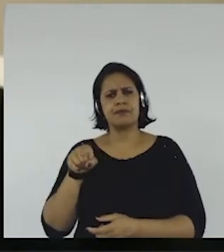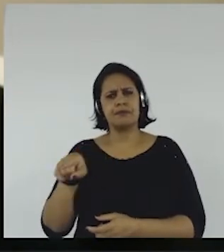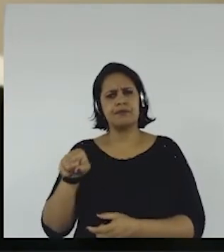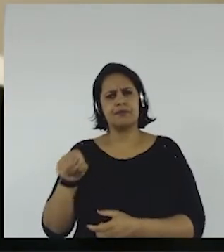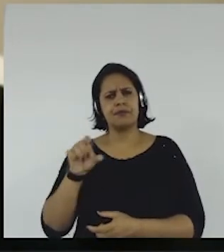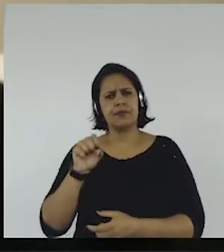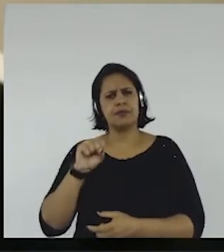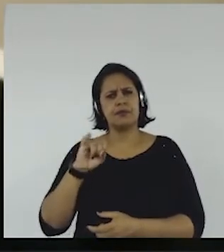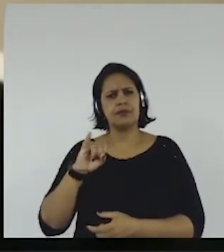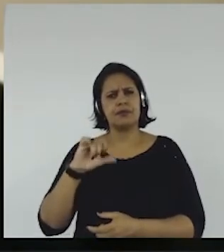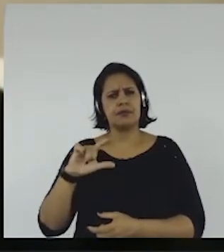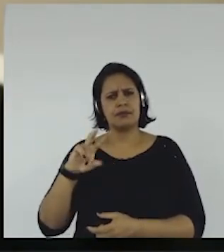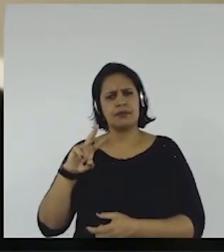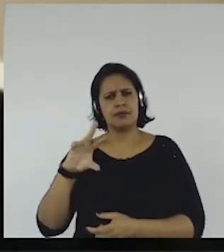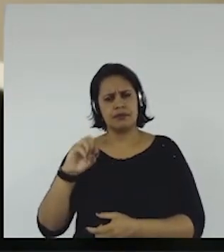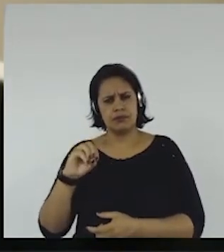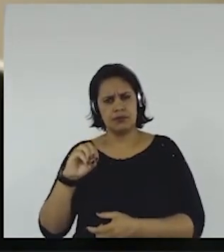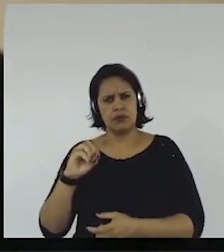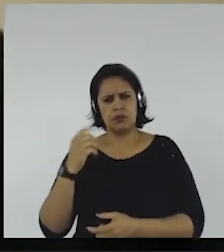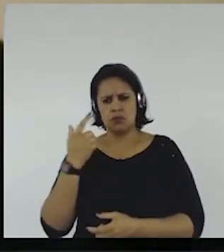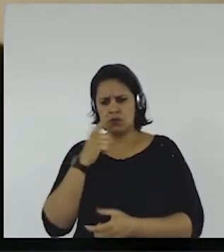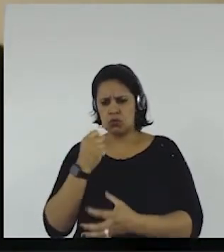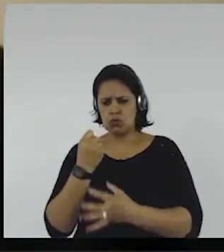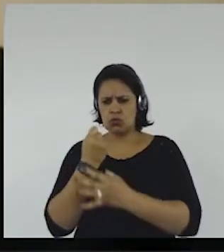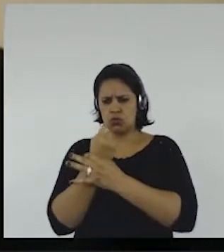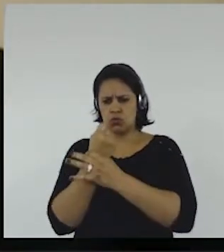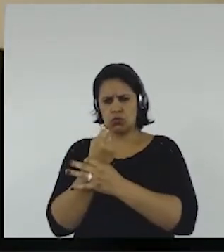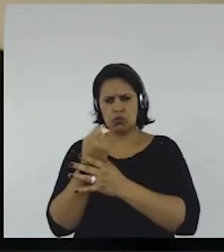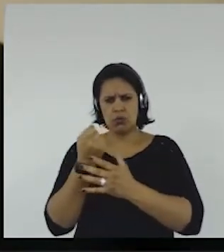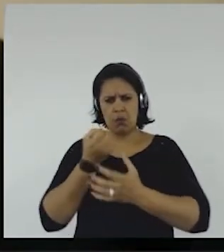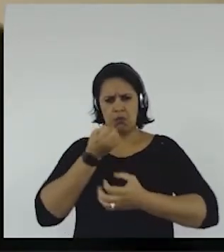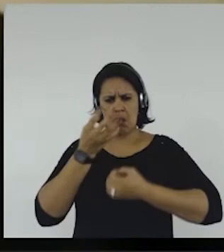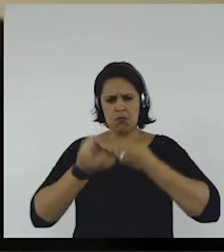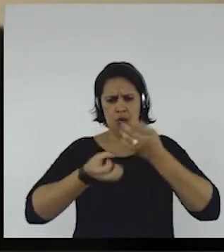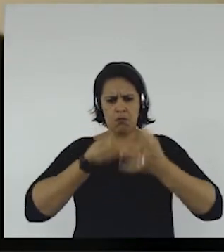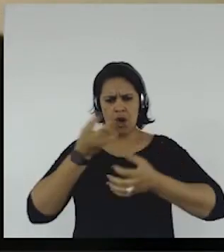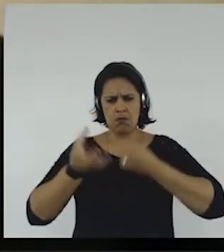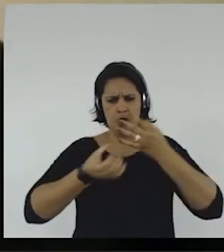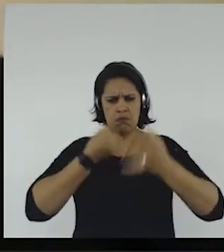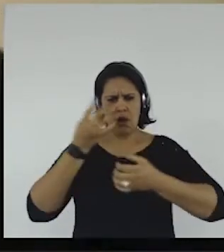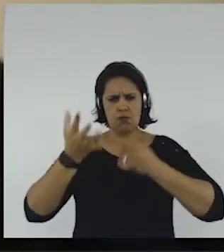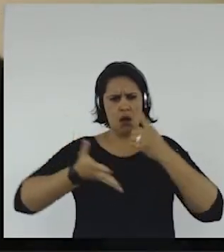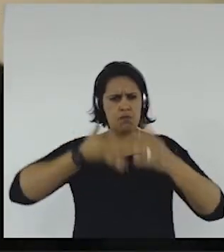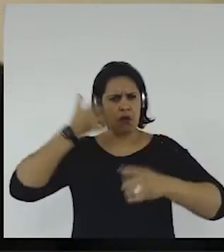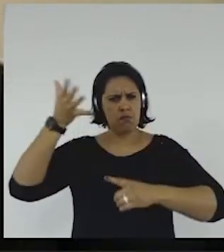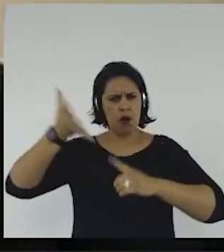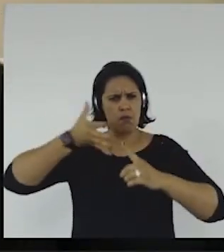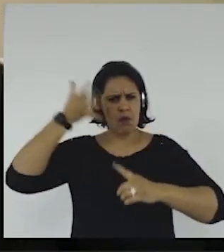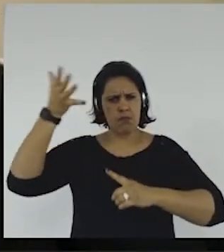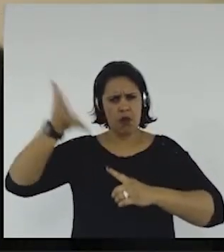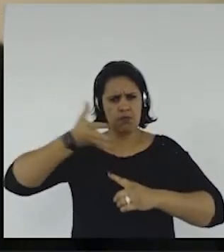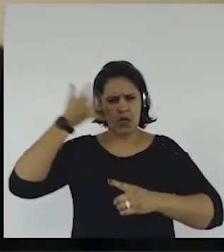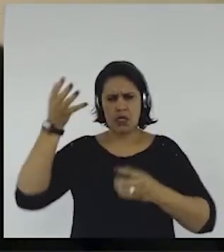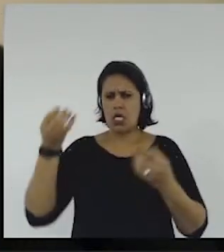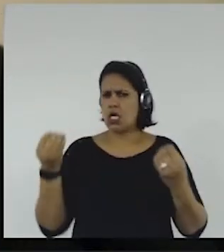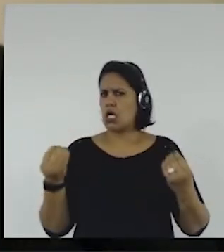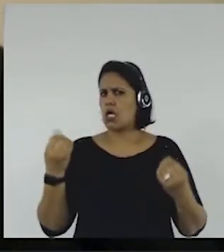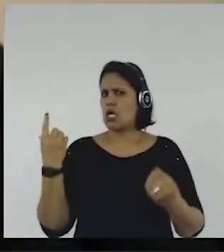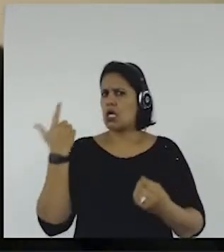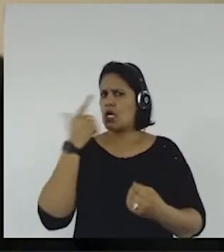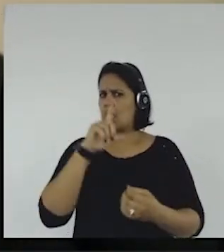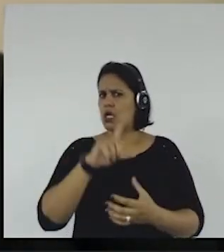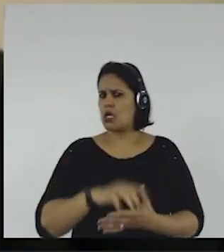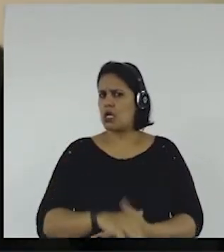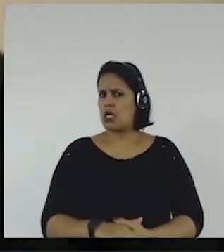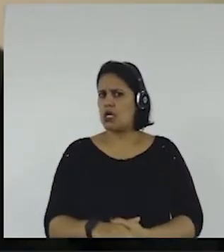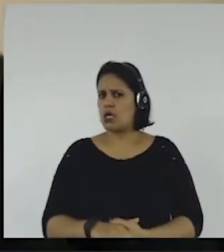Capanema para falar, já que ele era um líder nato entre os colegas? Primo inter